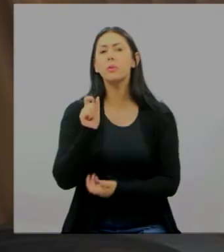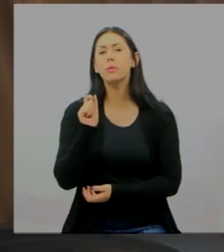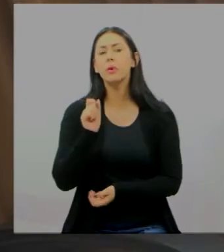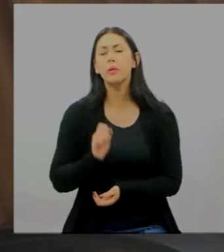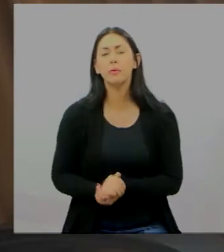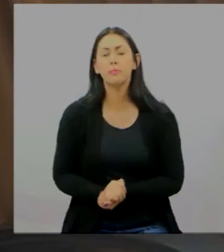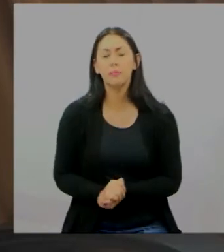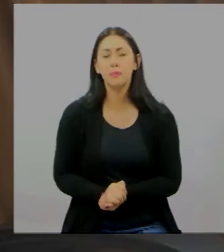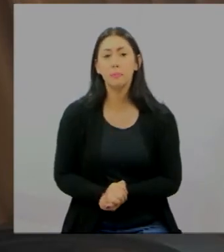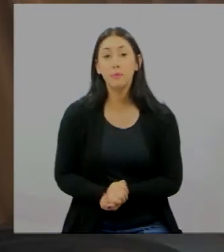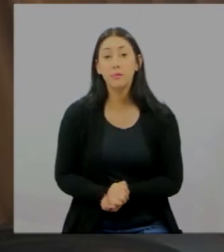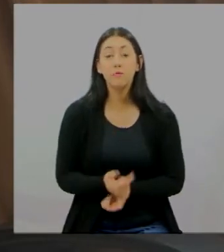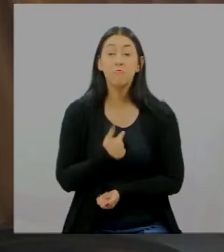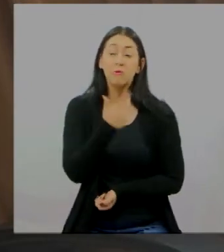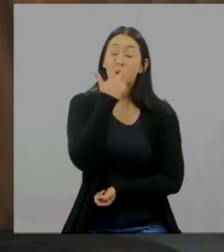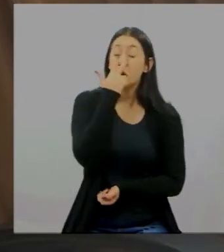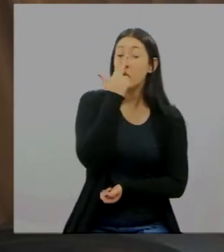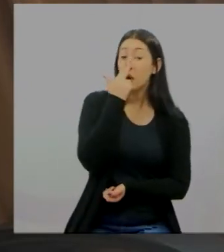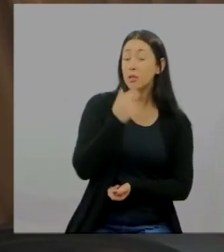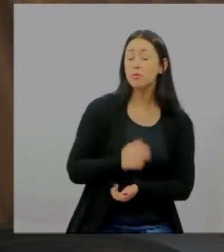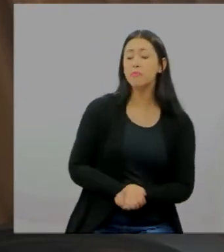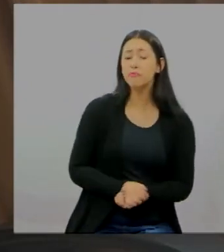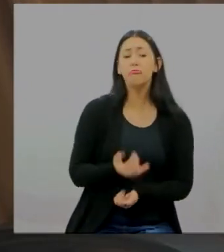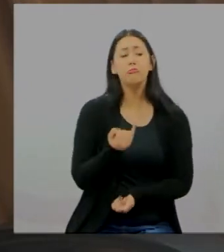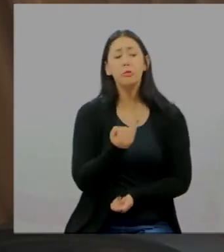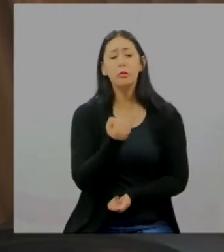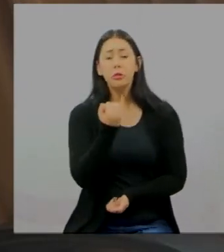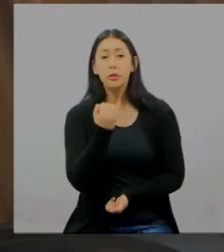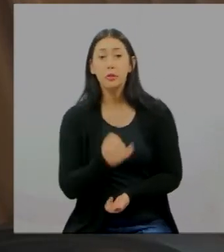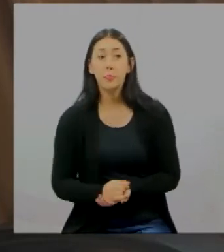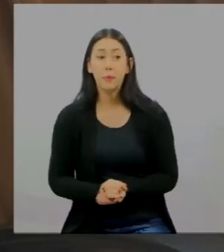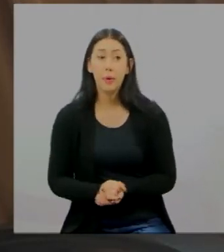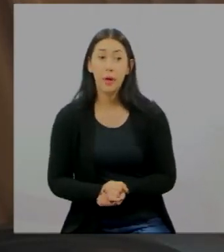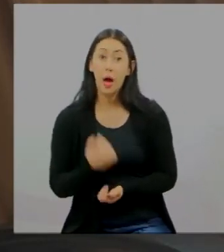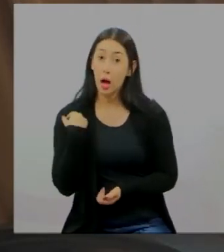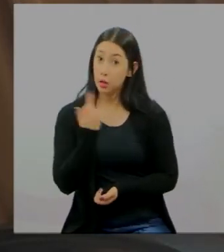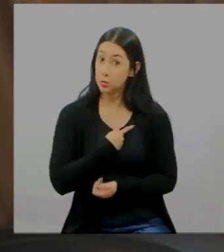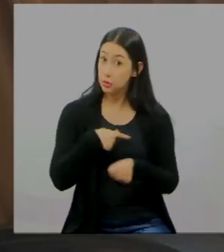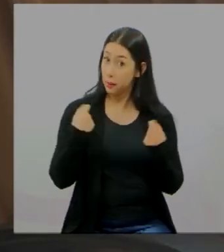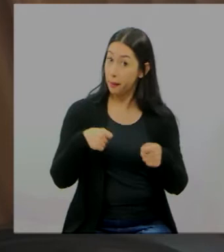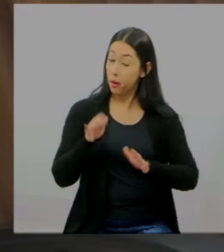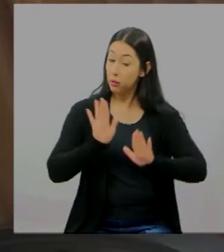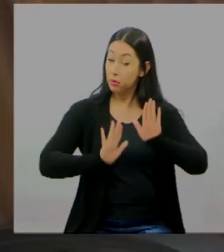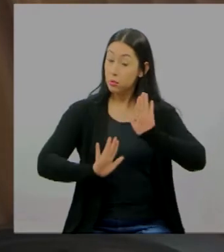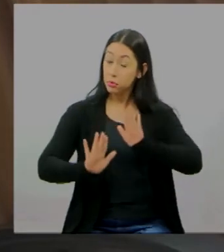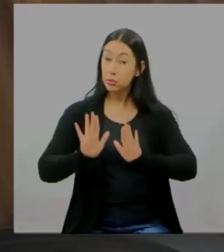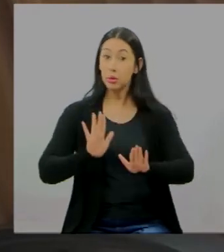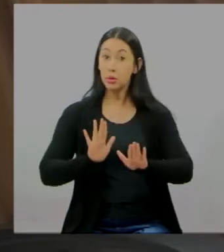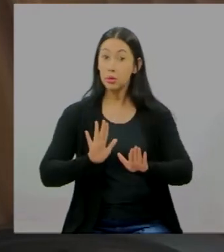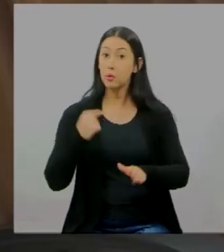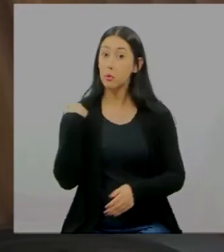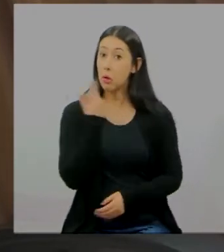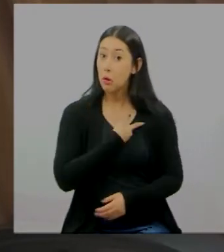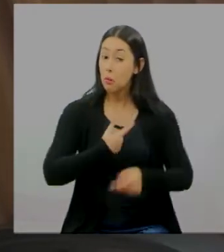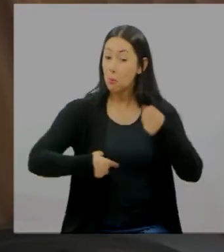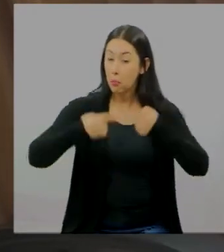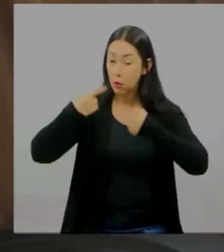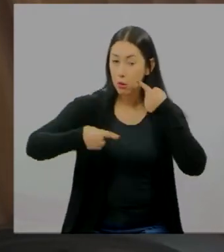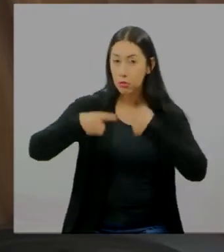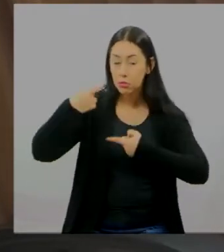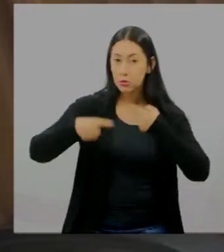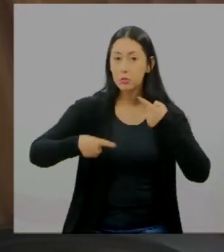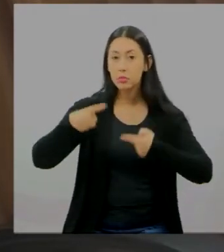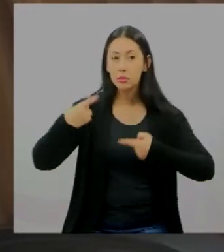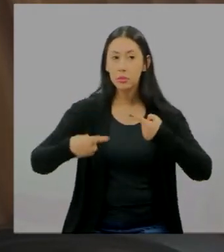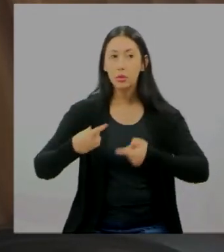que é muito interessante, a gente tem que tomar cuidado, que como político,